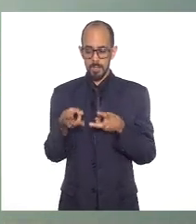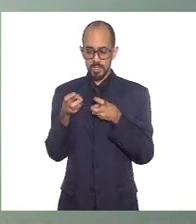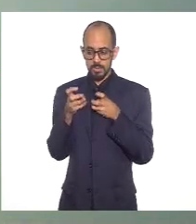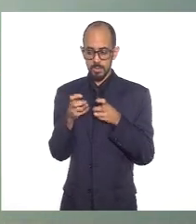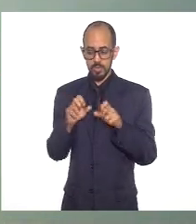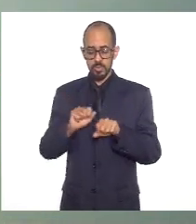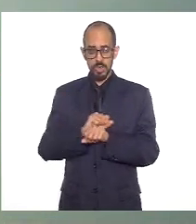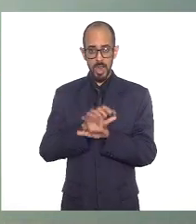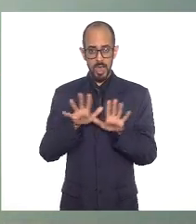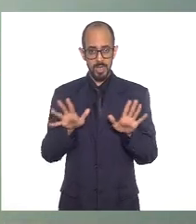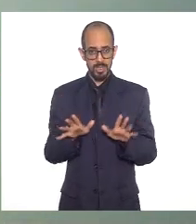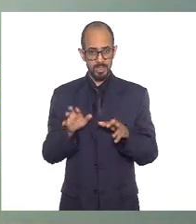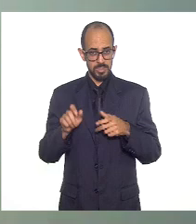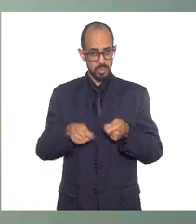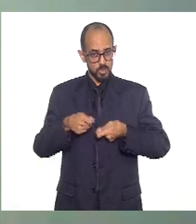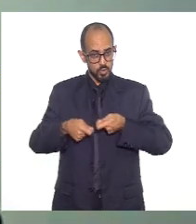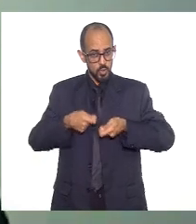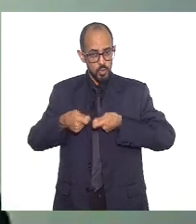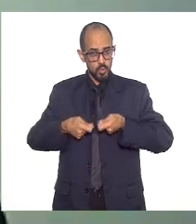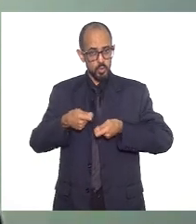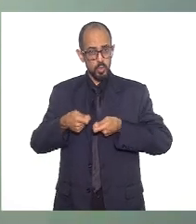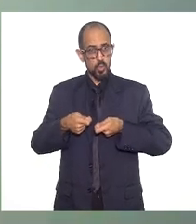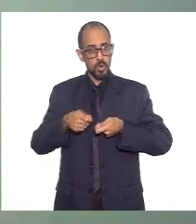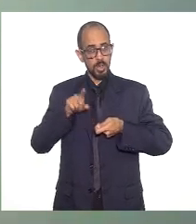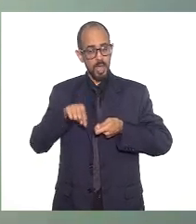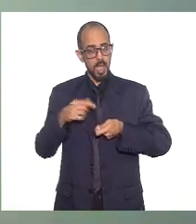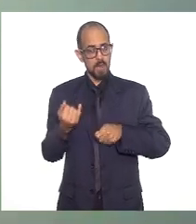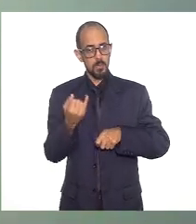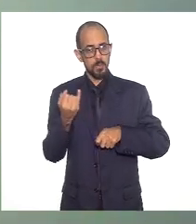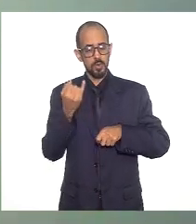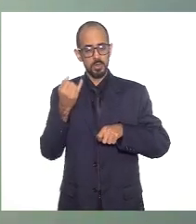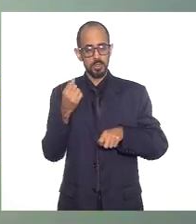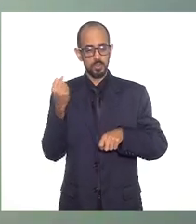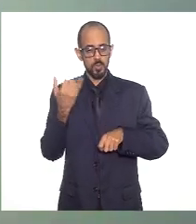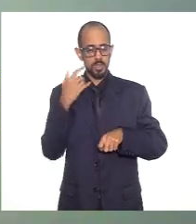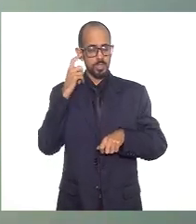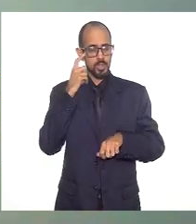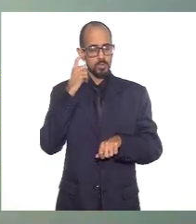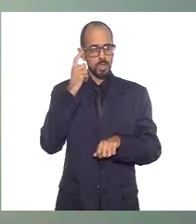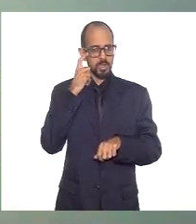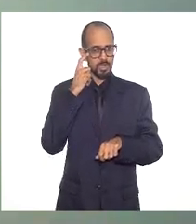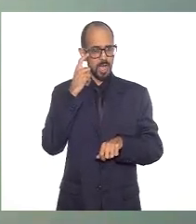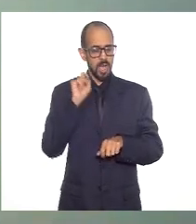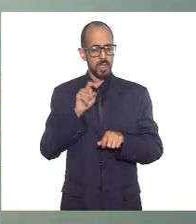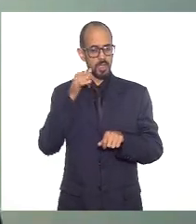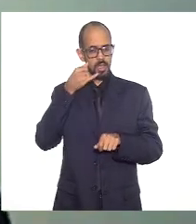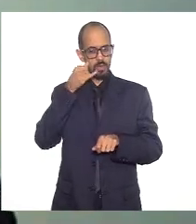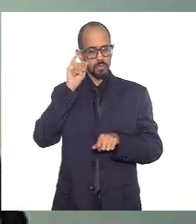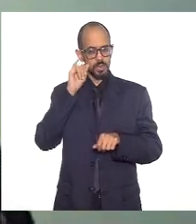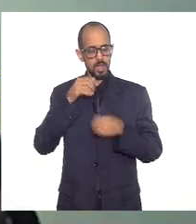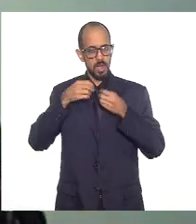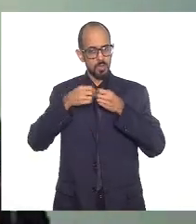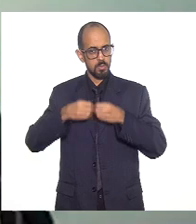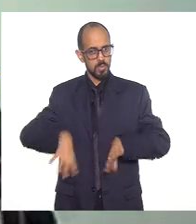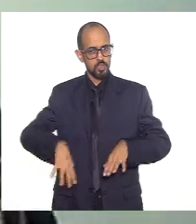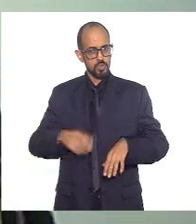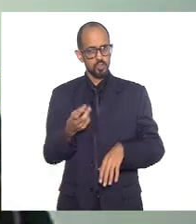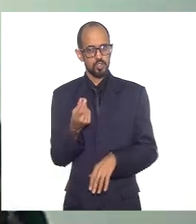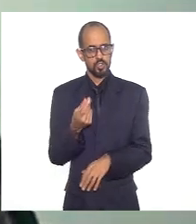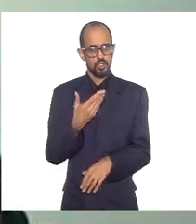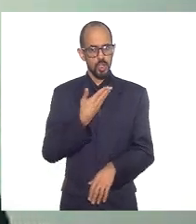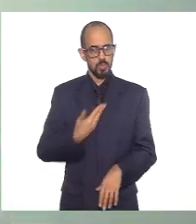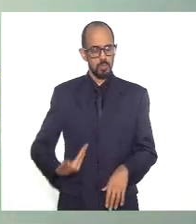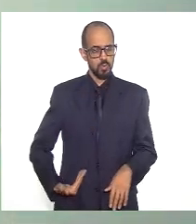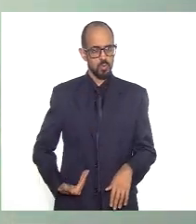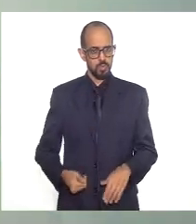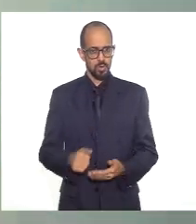e controle são indispensáveis quando a gente pensar em evitar o desperdício de dinheiro